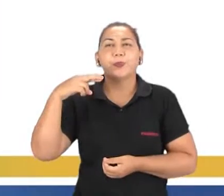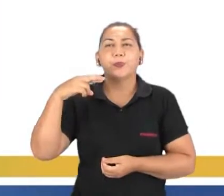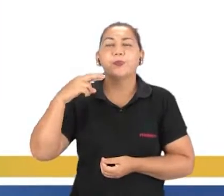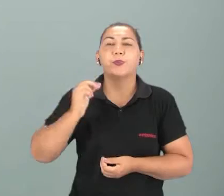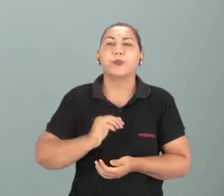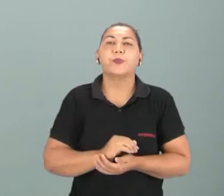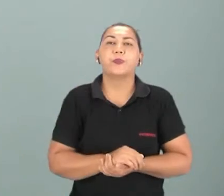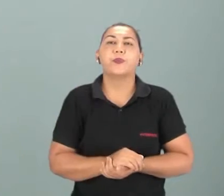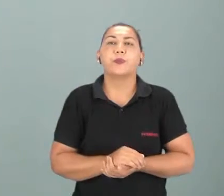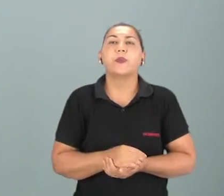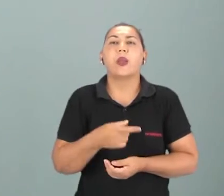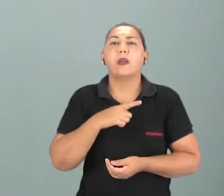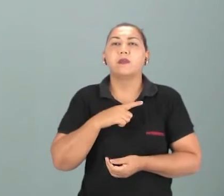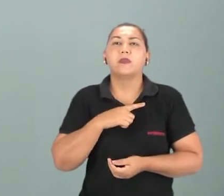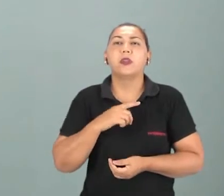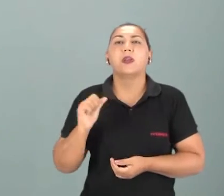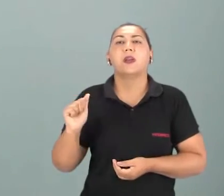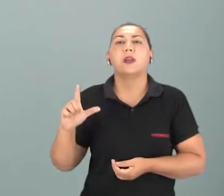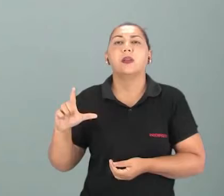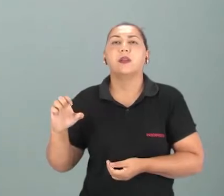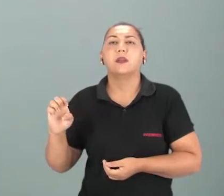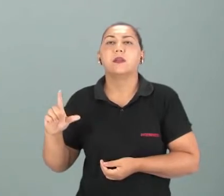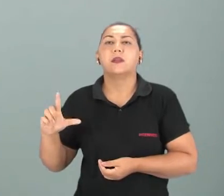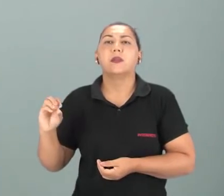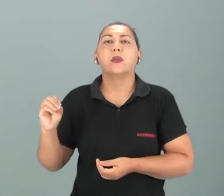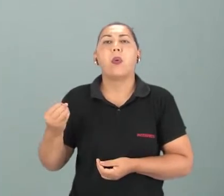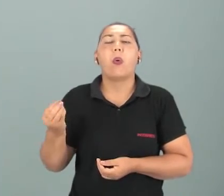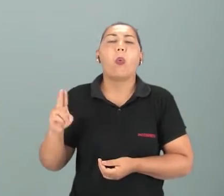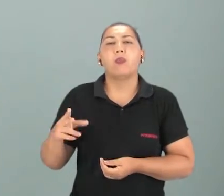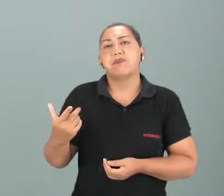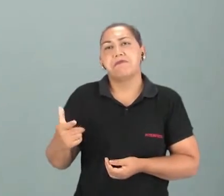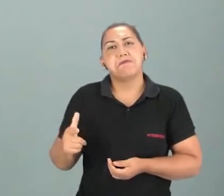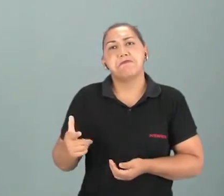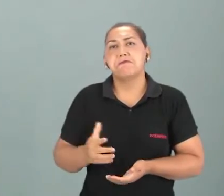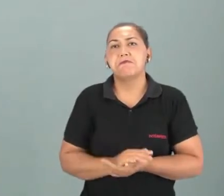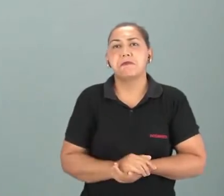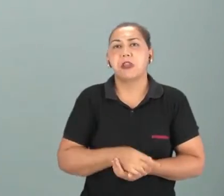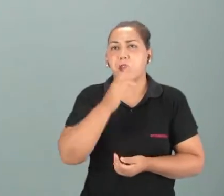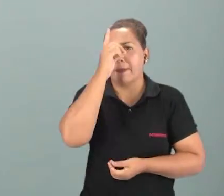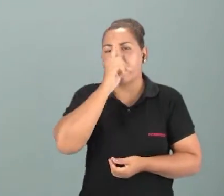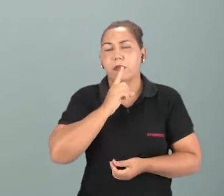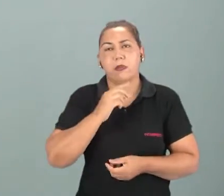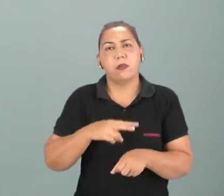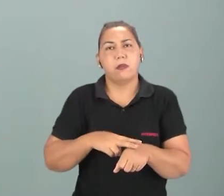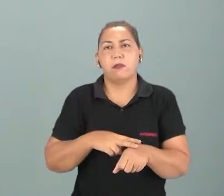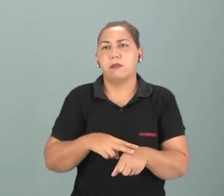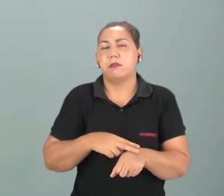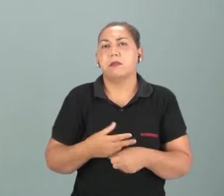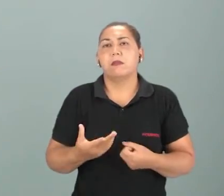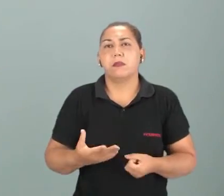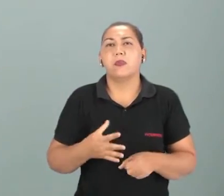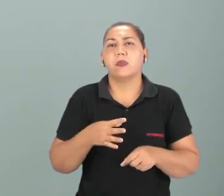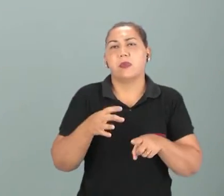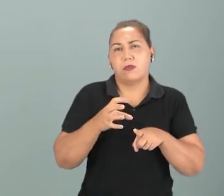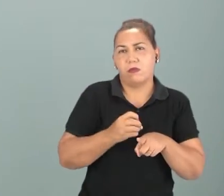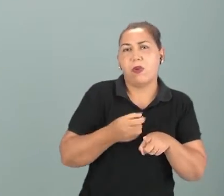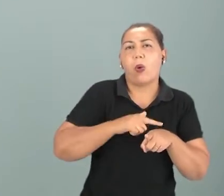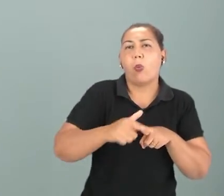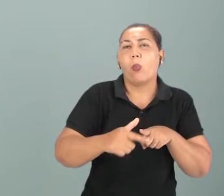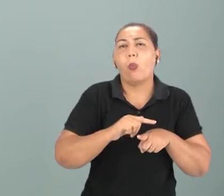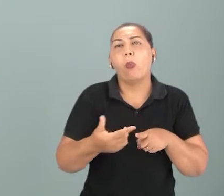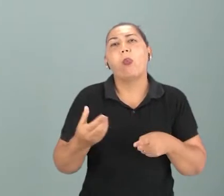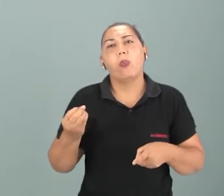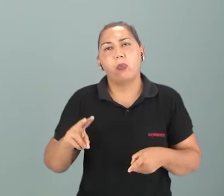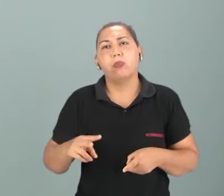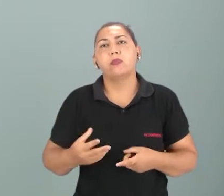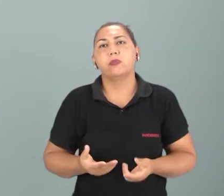a presença ou não do alelo dominante, se a coloração vai ser amarela ou verde, ou se vai ser a textura rugosa ou lisa, tá?